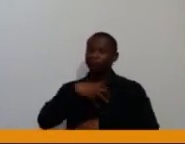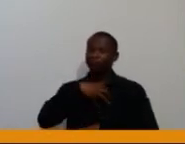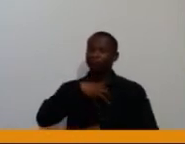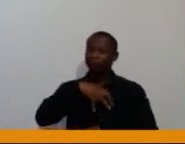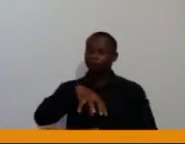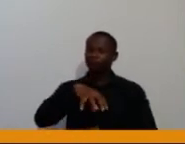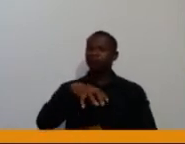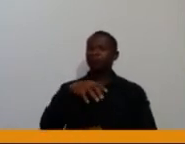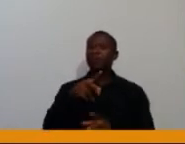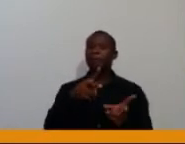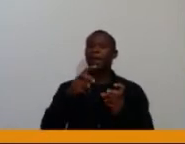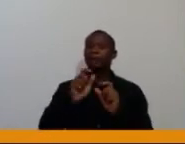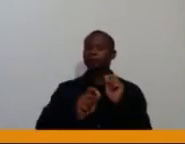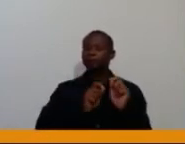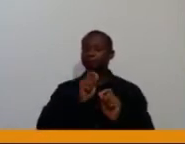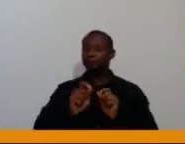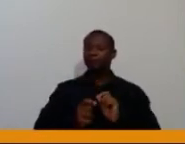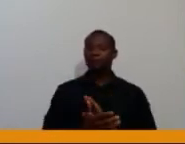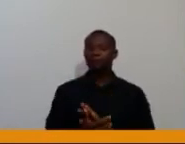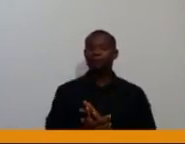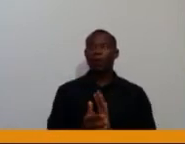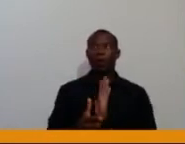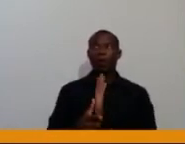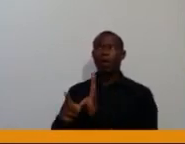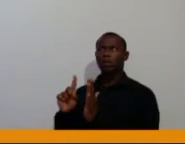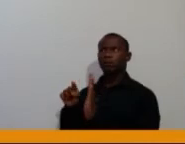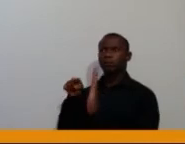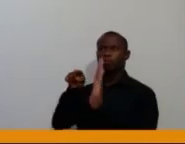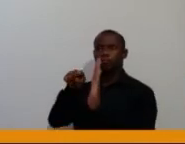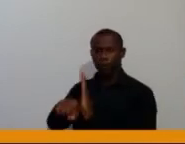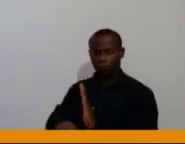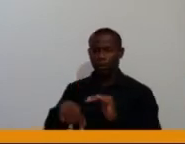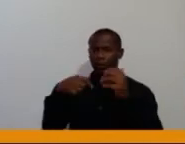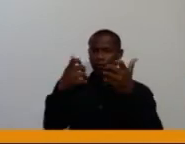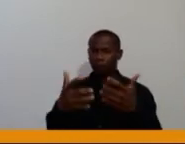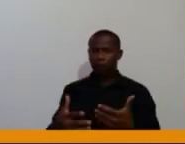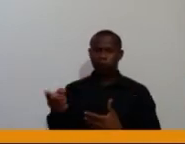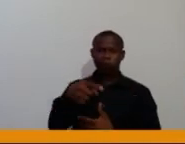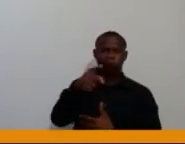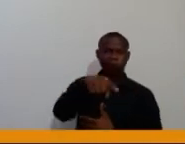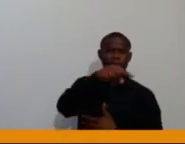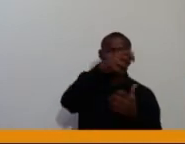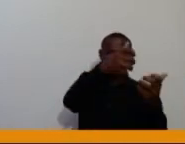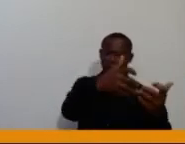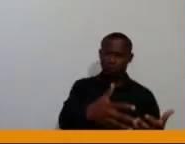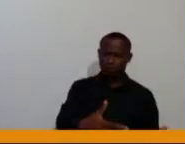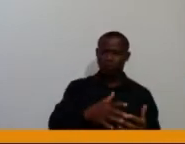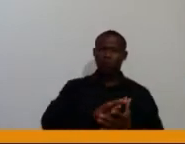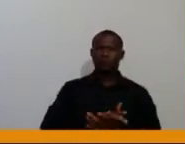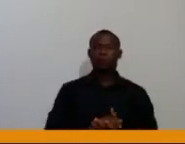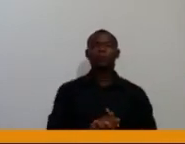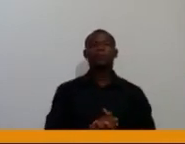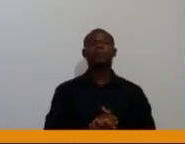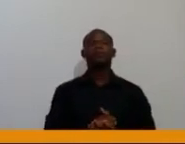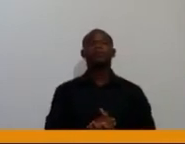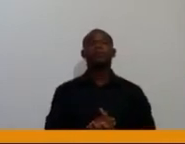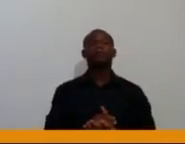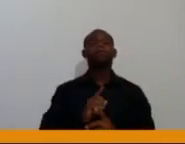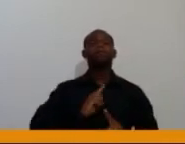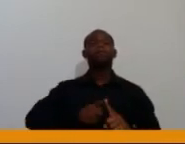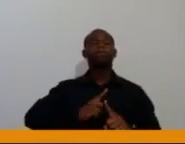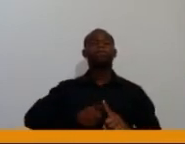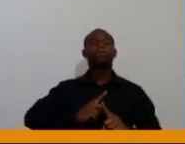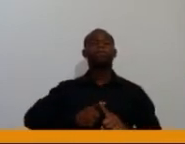Olha, antes de fazer essa pergunta, eu queria voltar só dar um panorama aqui do atendimento remoto, porque